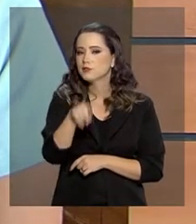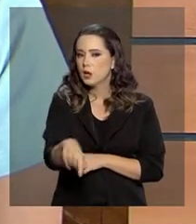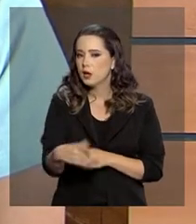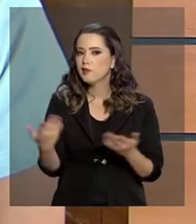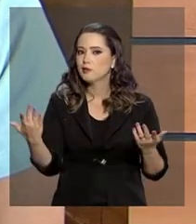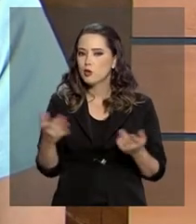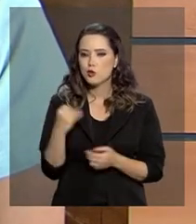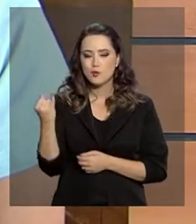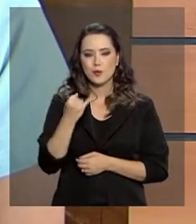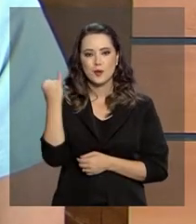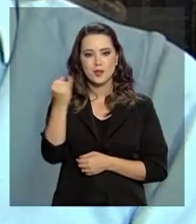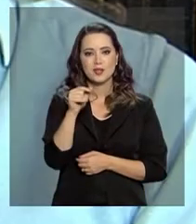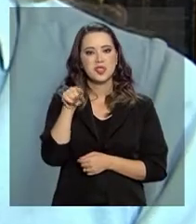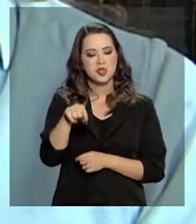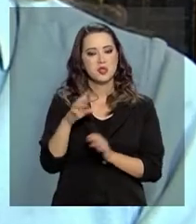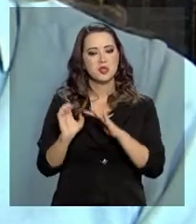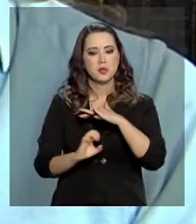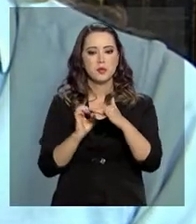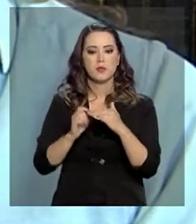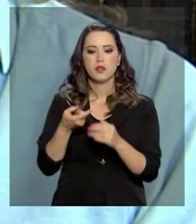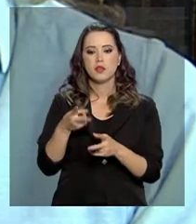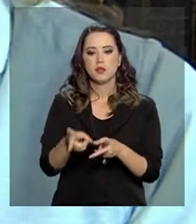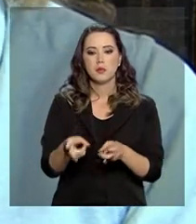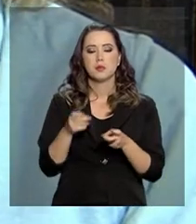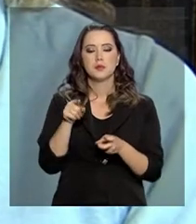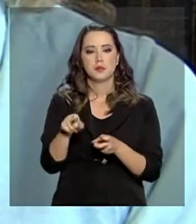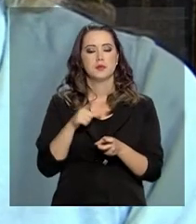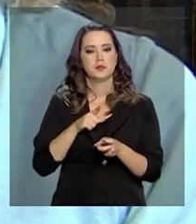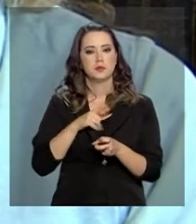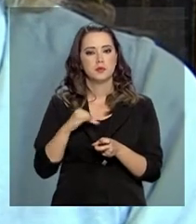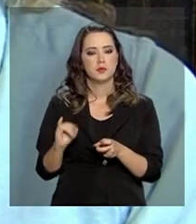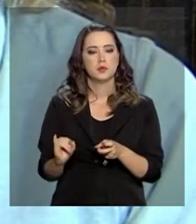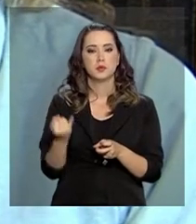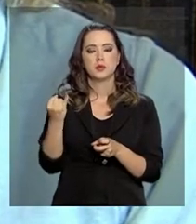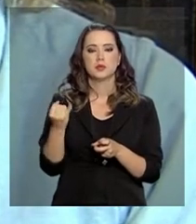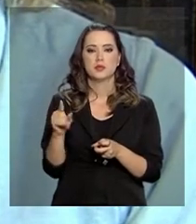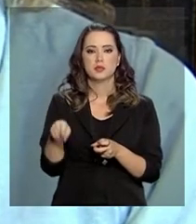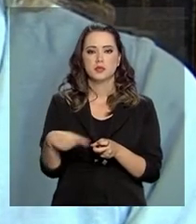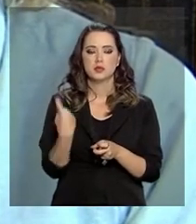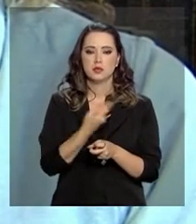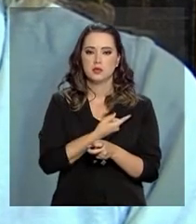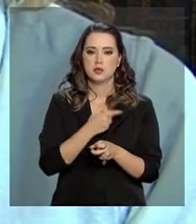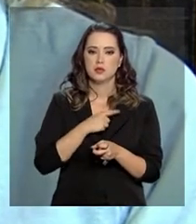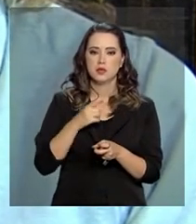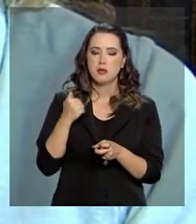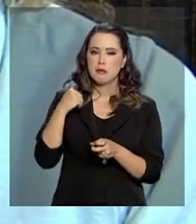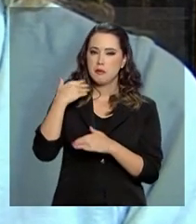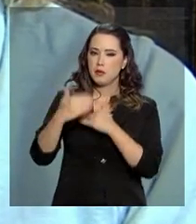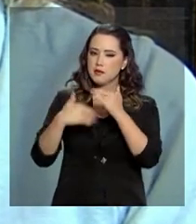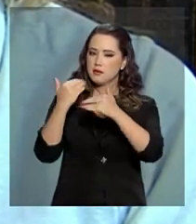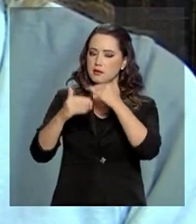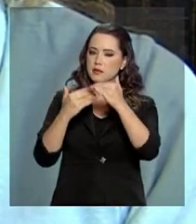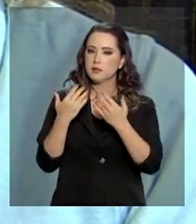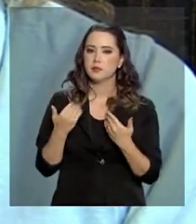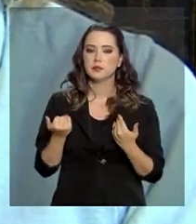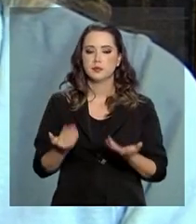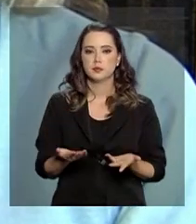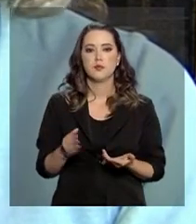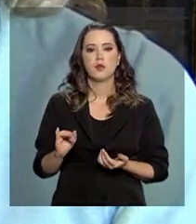estrela né da empresa então chegamos ali uma oportunidade pra gente é têm mais crescimento e